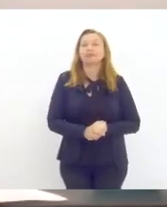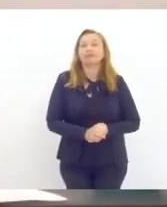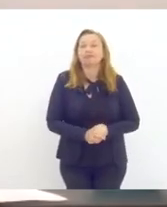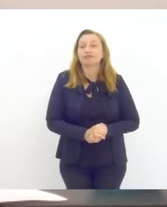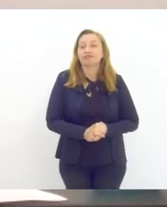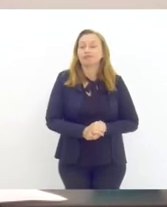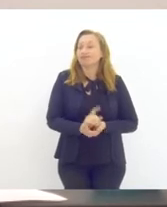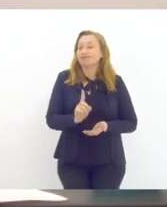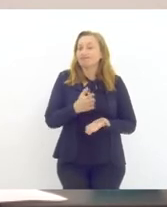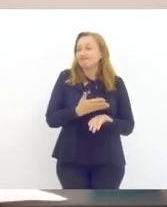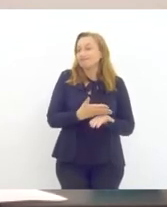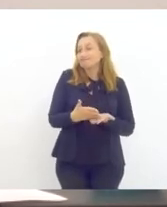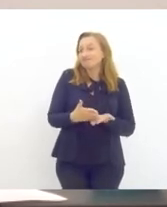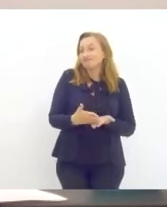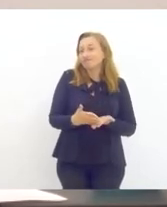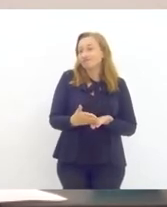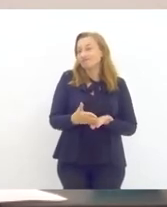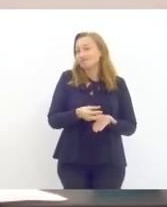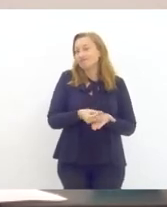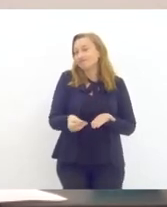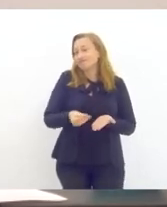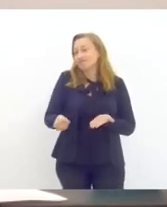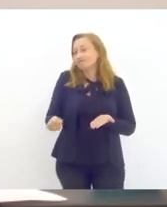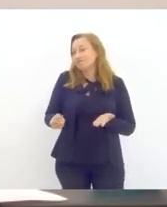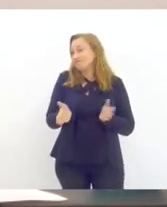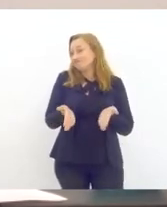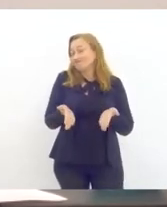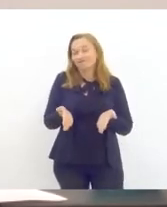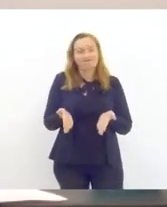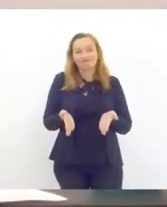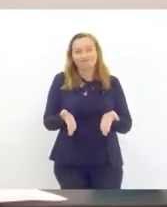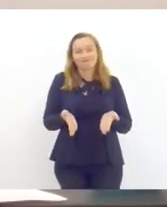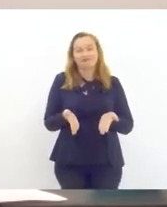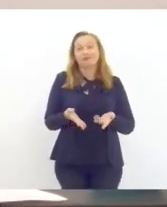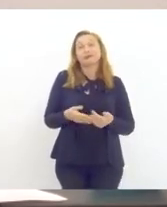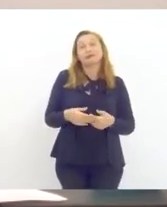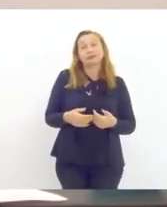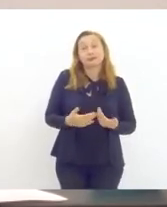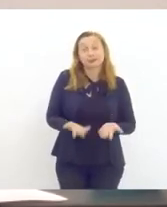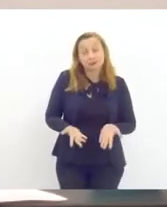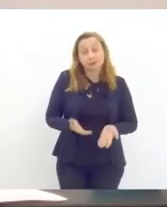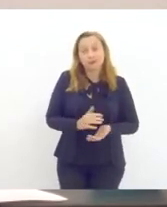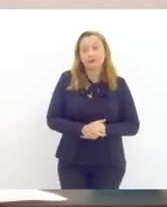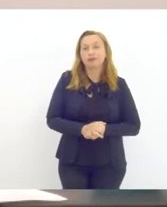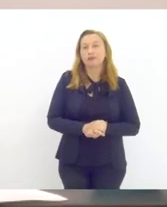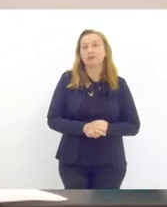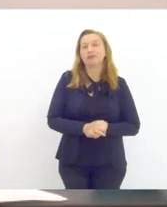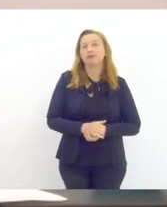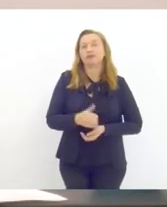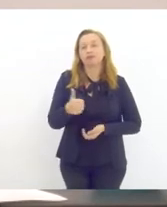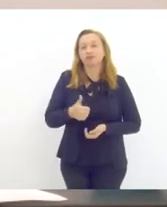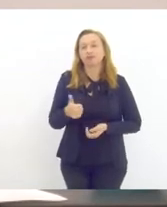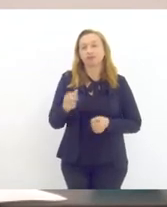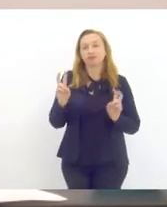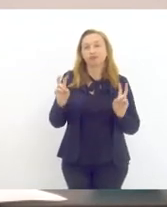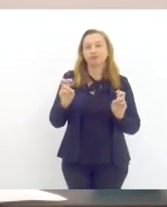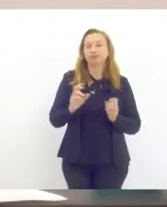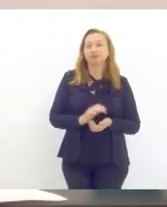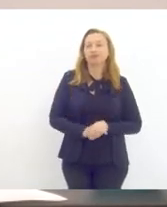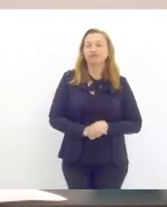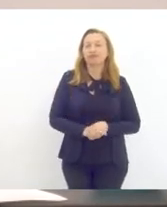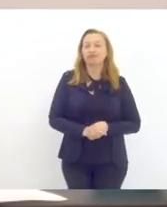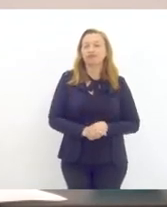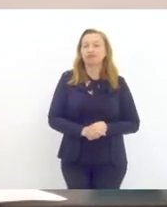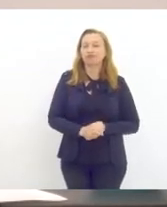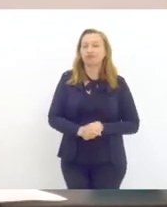vai começar a fazer essa distribuição agora, né? Então, essa é a primeira questão. Então,